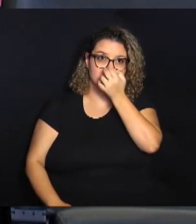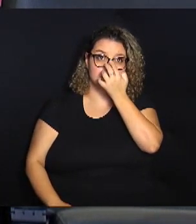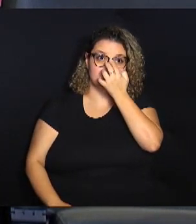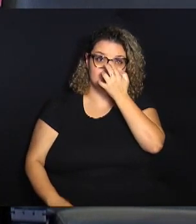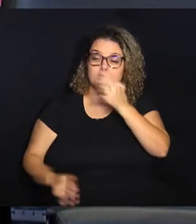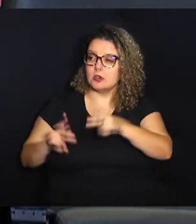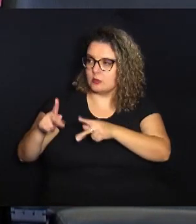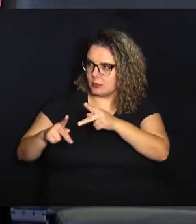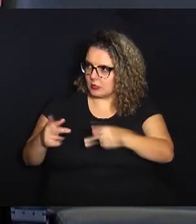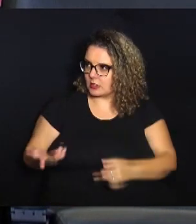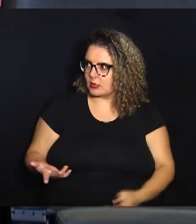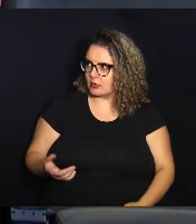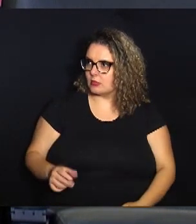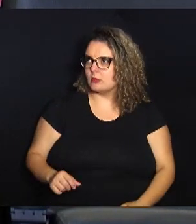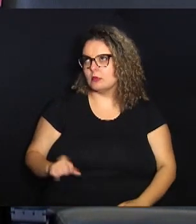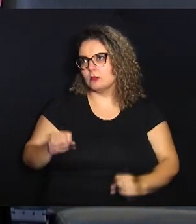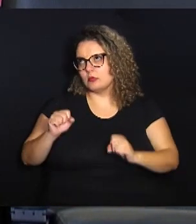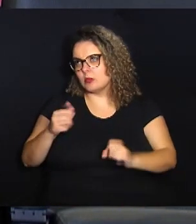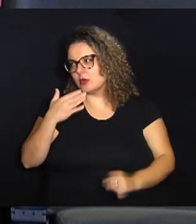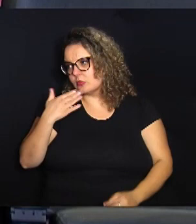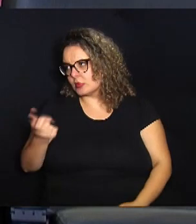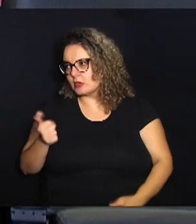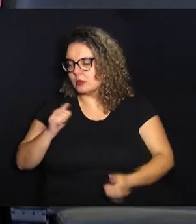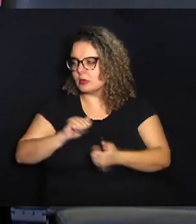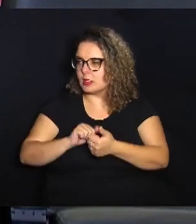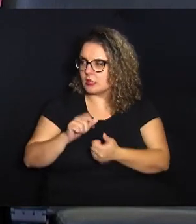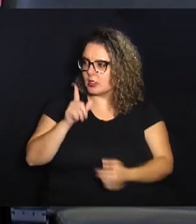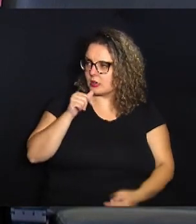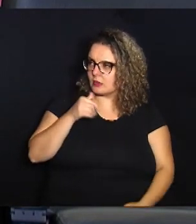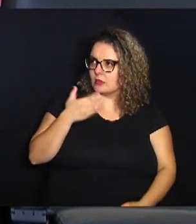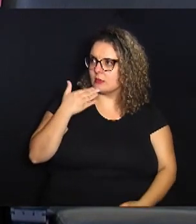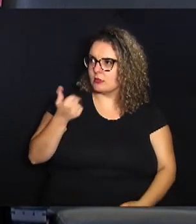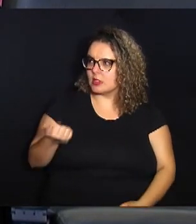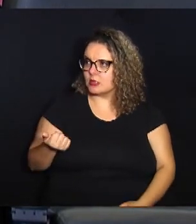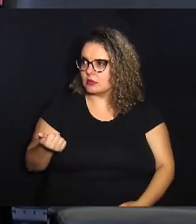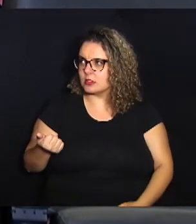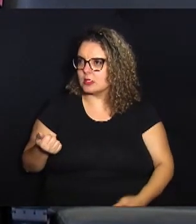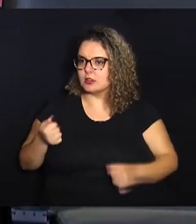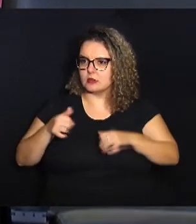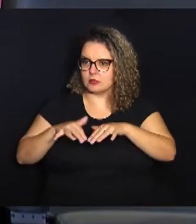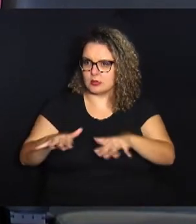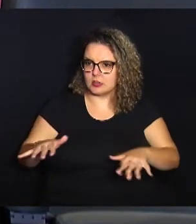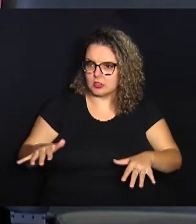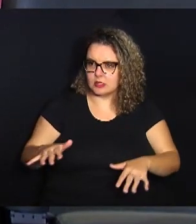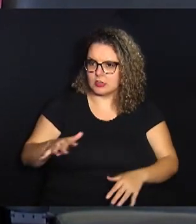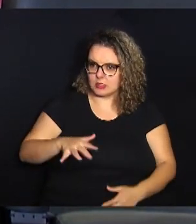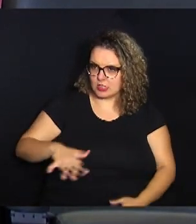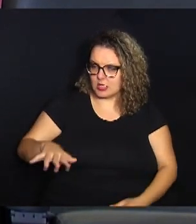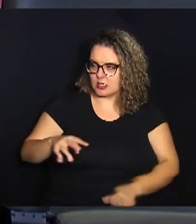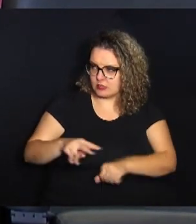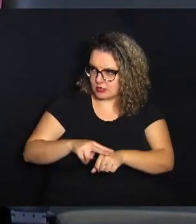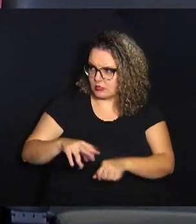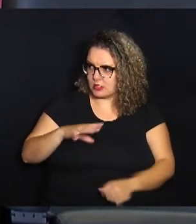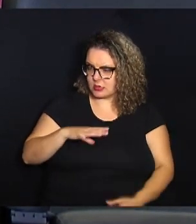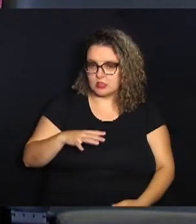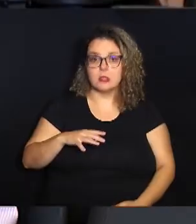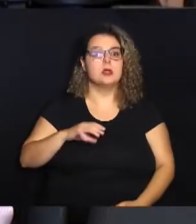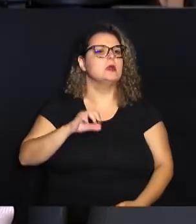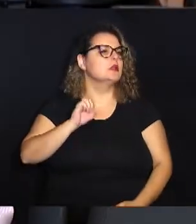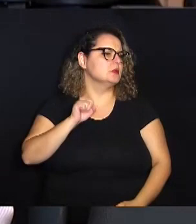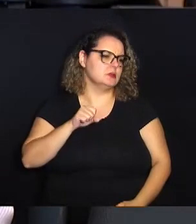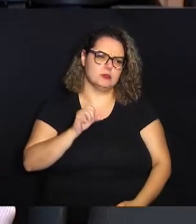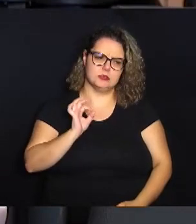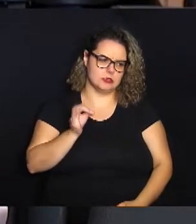população, pode melhorar a qualidade da água, melhorar a distribuição e até as áreas verdes na cidade? Não, sem sombra